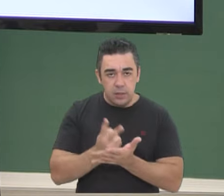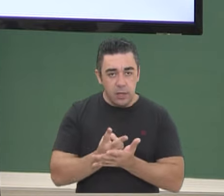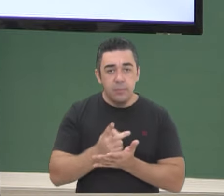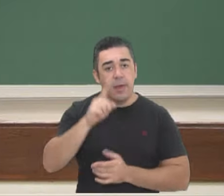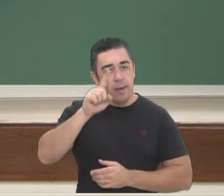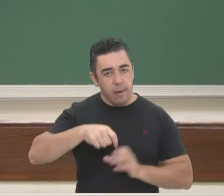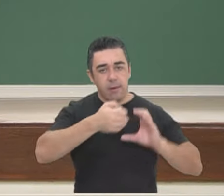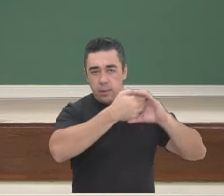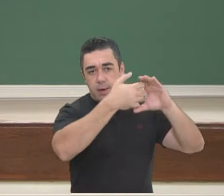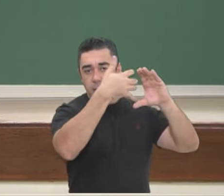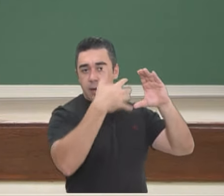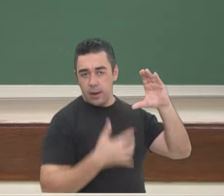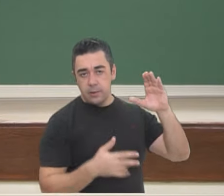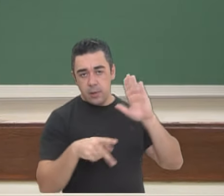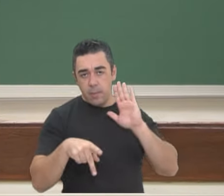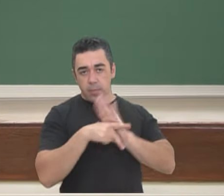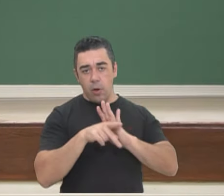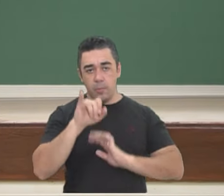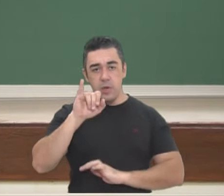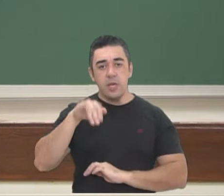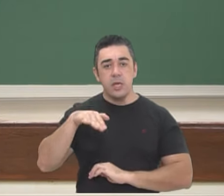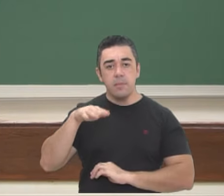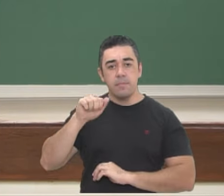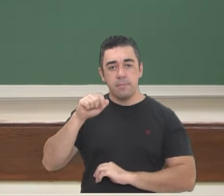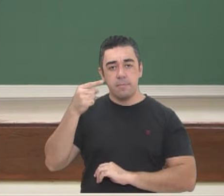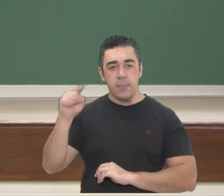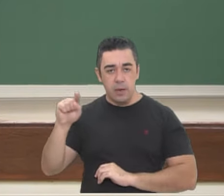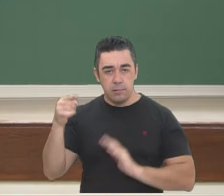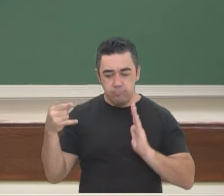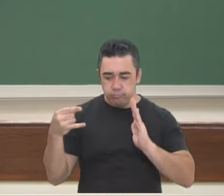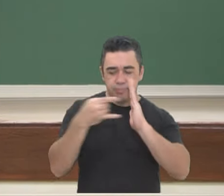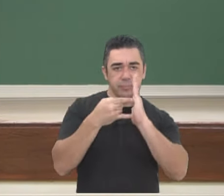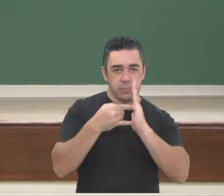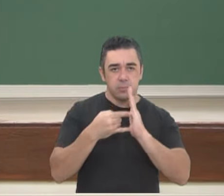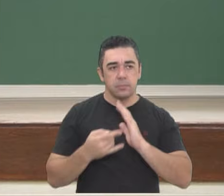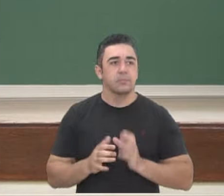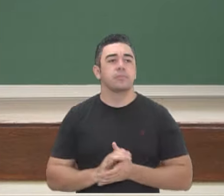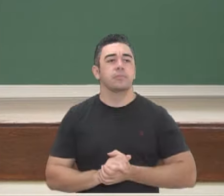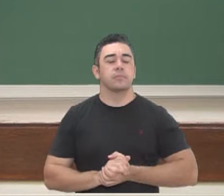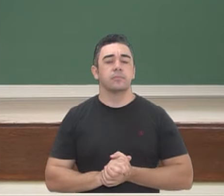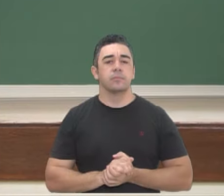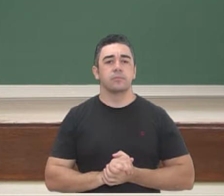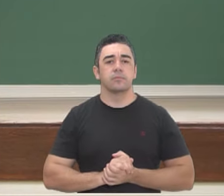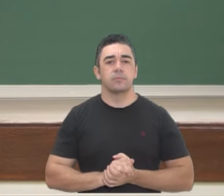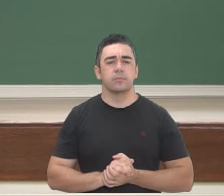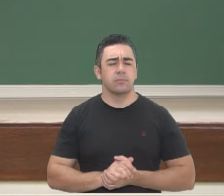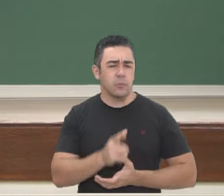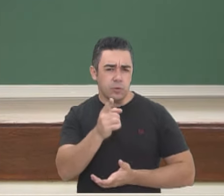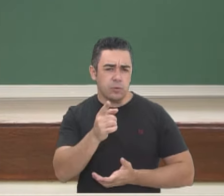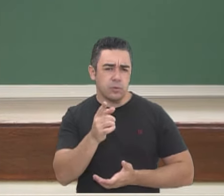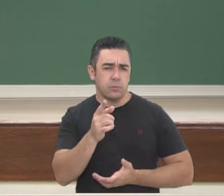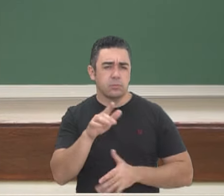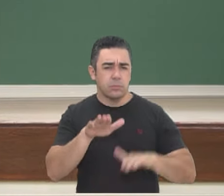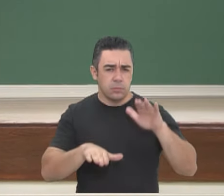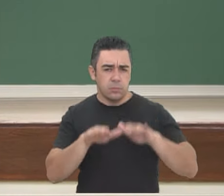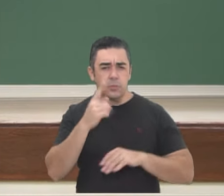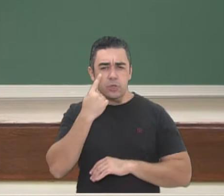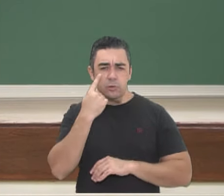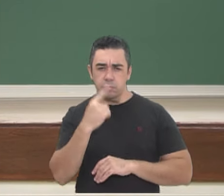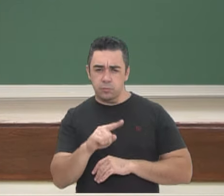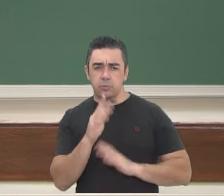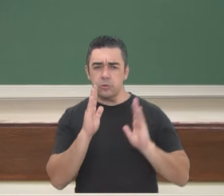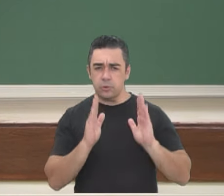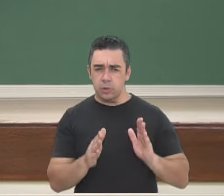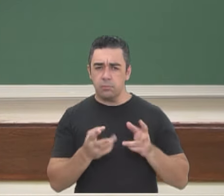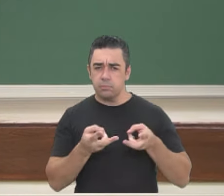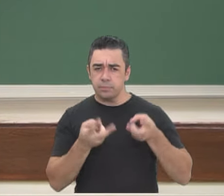isso é uma característica dos irmãos e e vocês já devem ter reparado